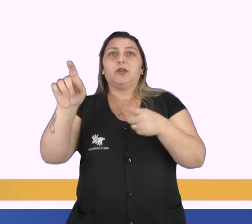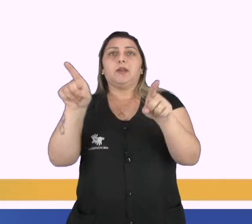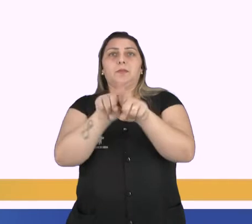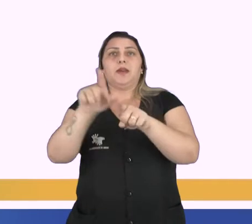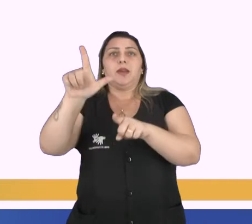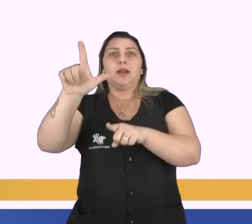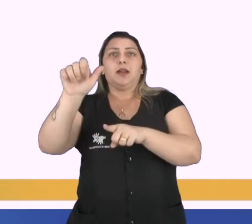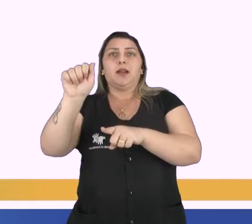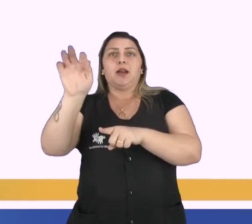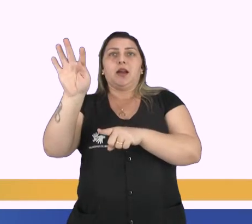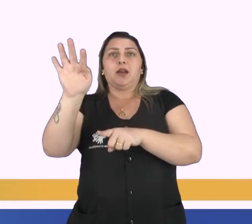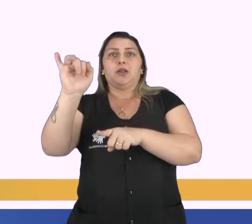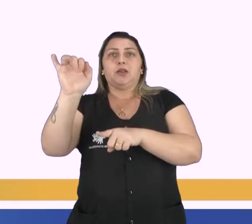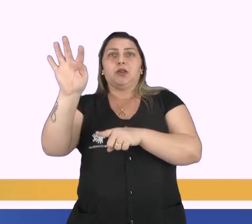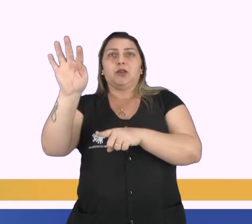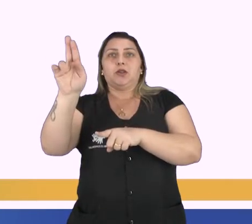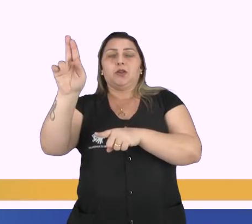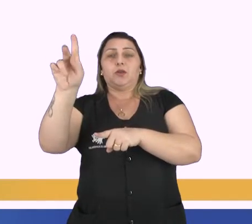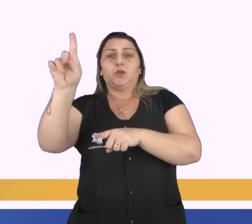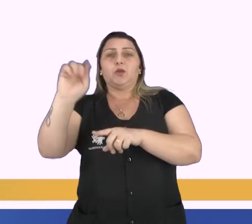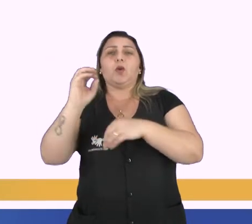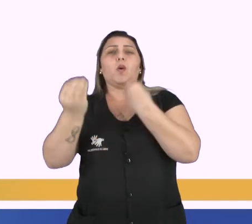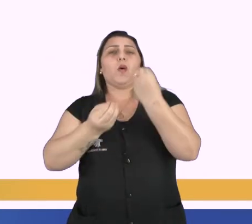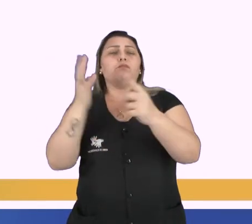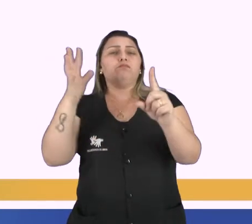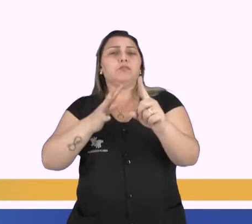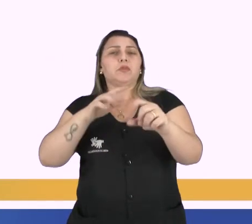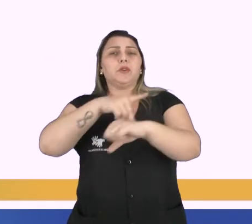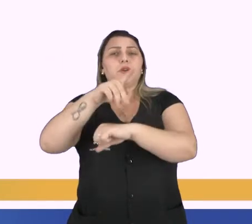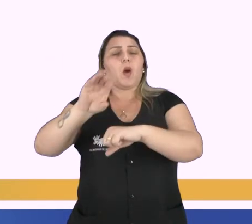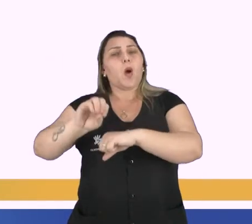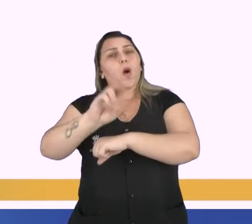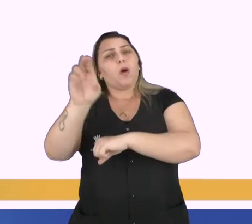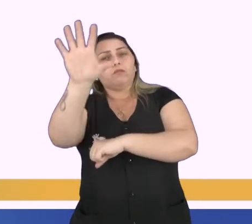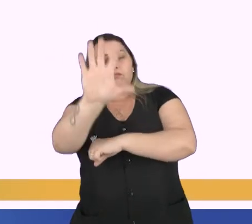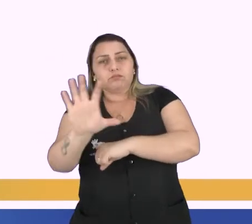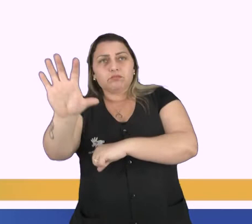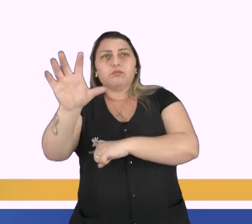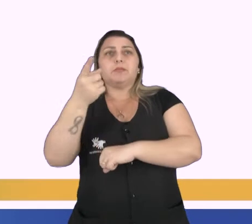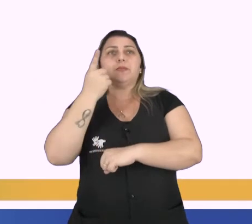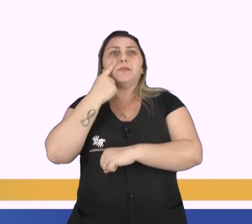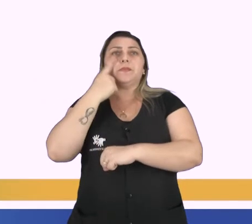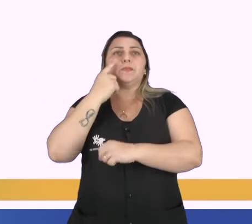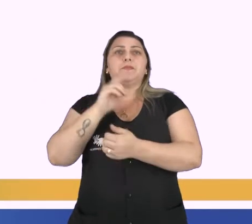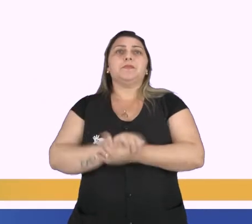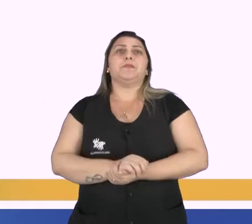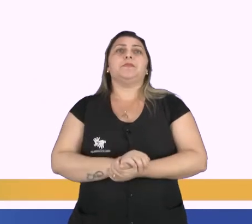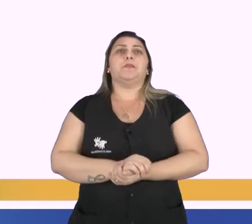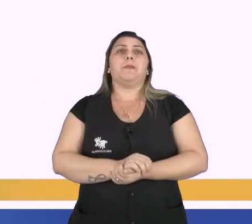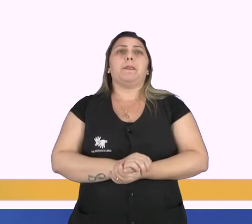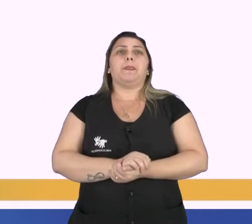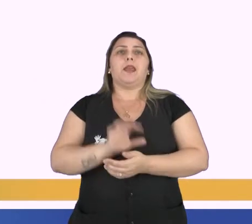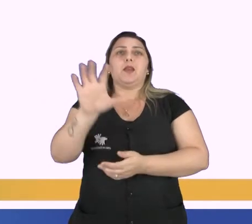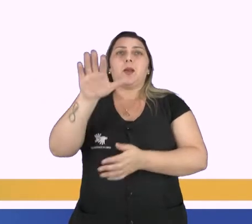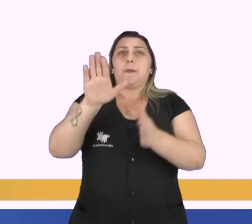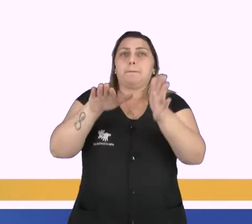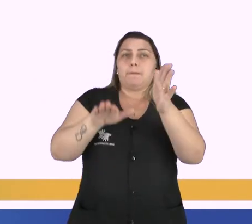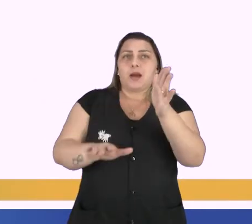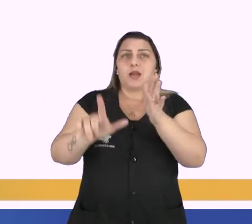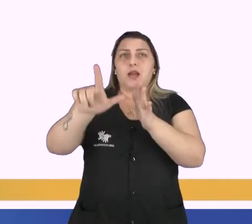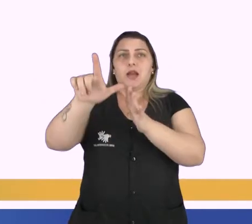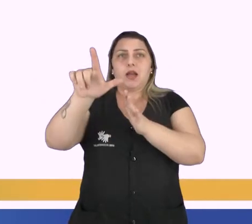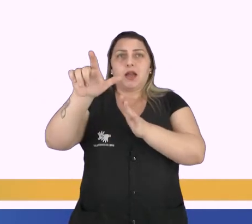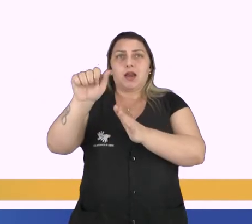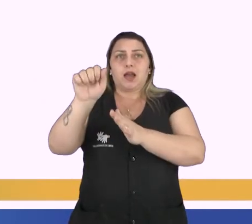alteram o clima de uma determinada região ou país? Eu coloquei a resposta ali para vocês, vamos ler com calma, tá? Regiões de baixa